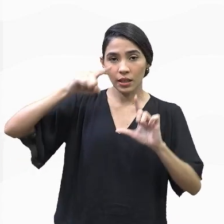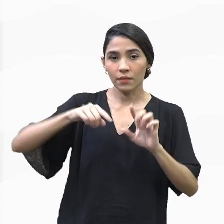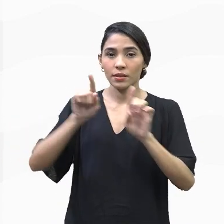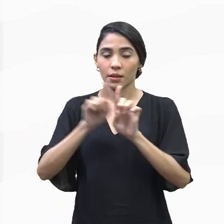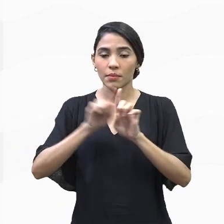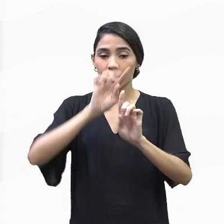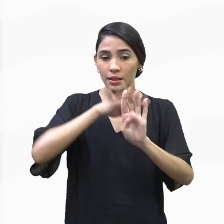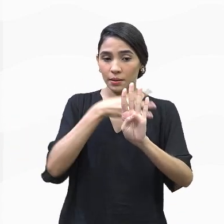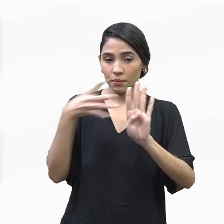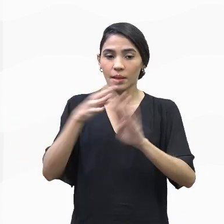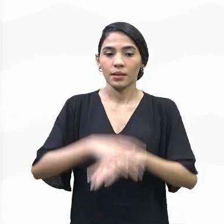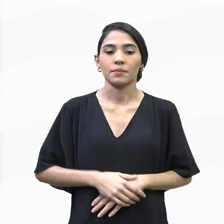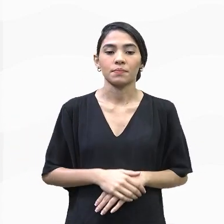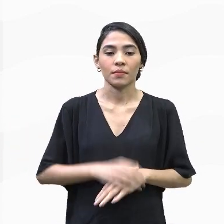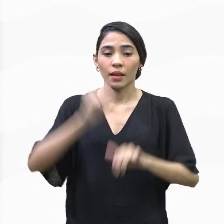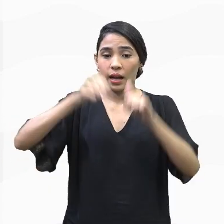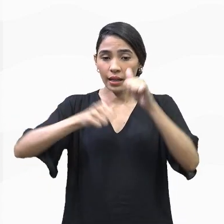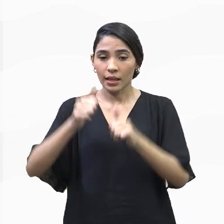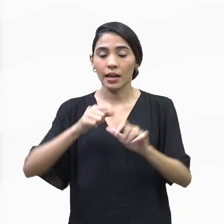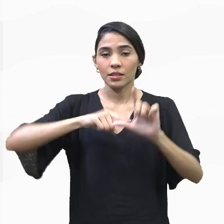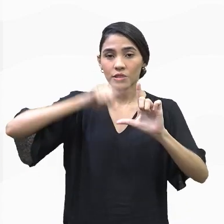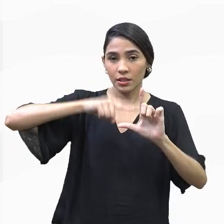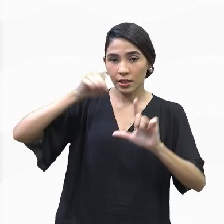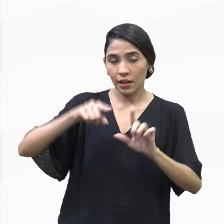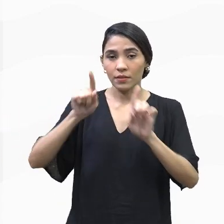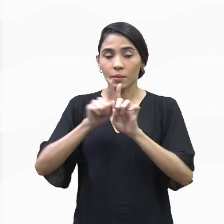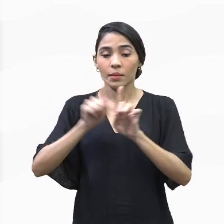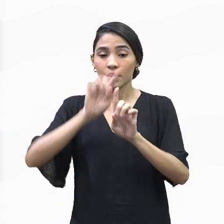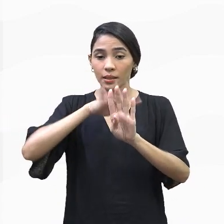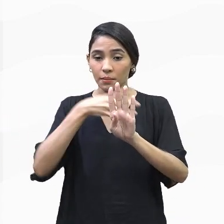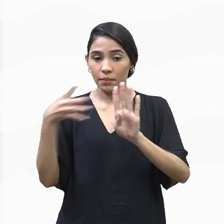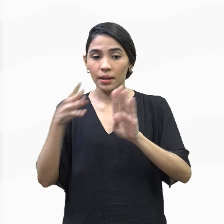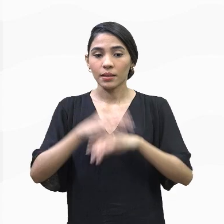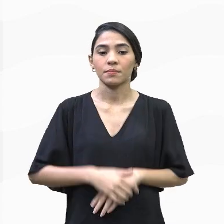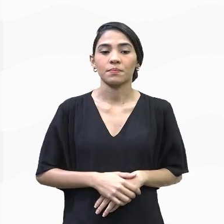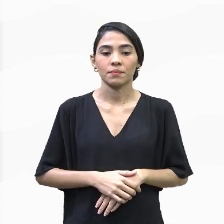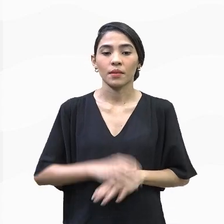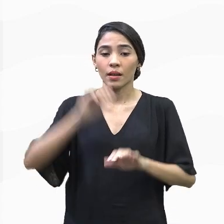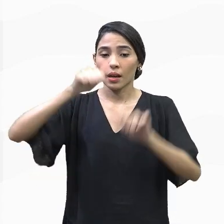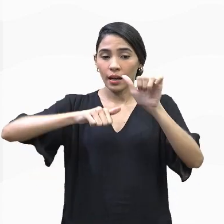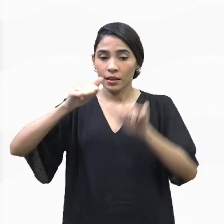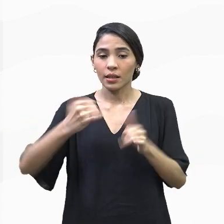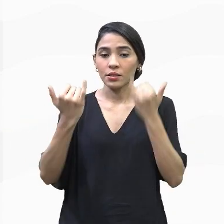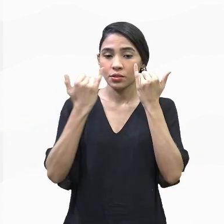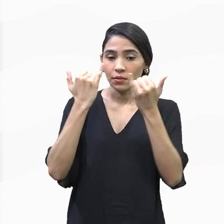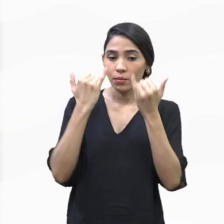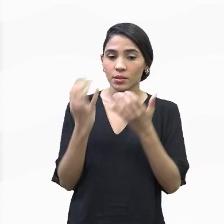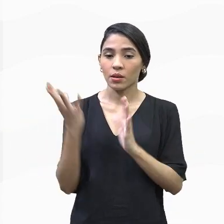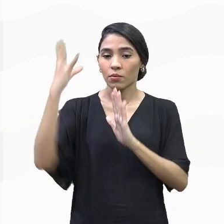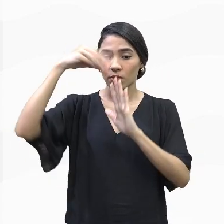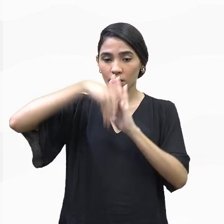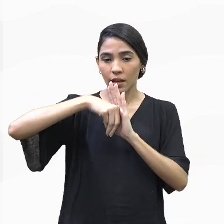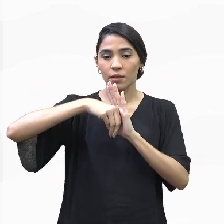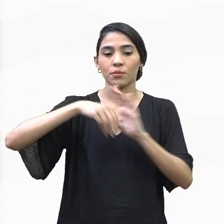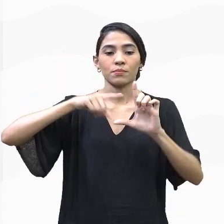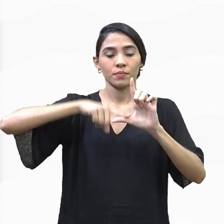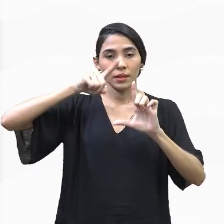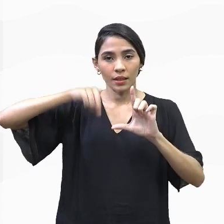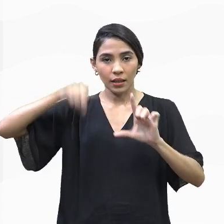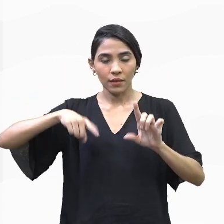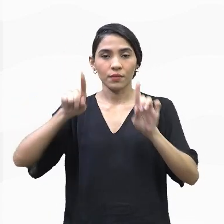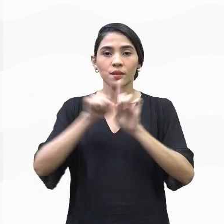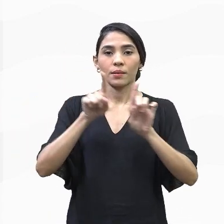e tabelas, interpretação de gráficos e tabelas, análise dos dados contidos